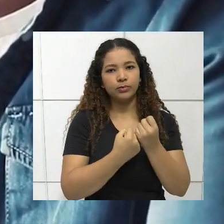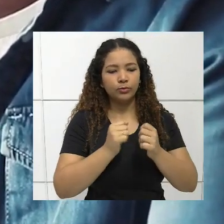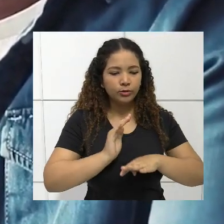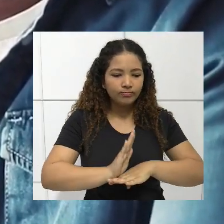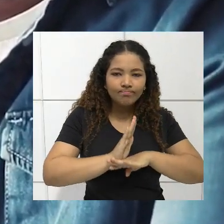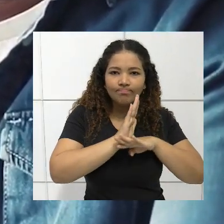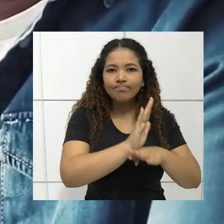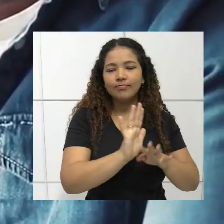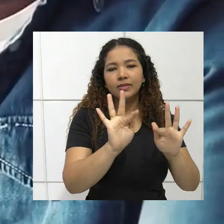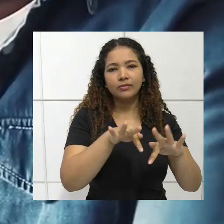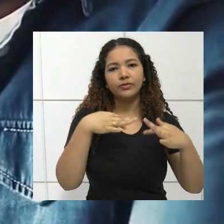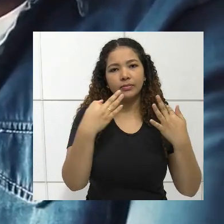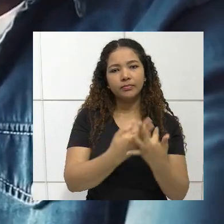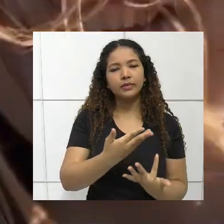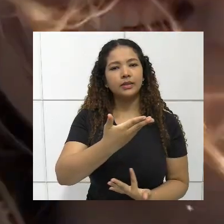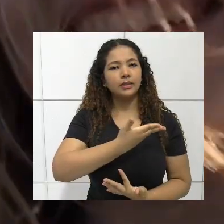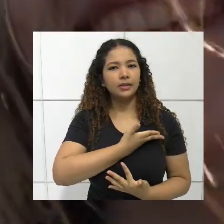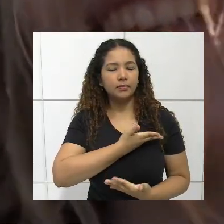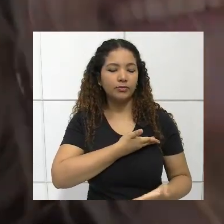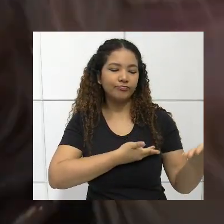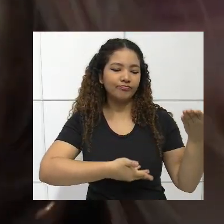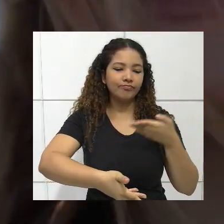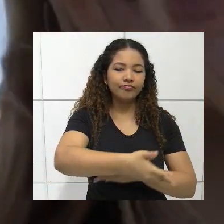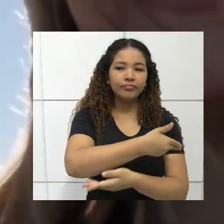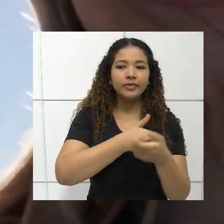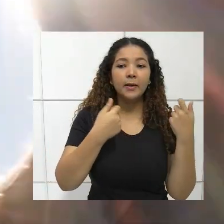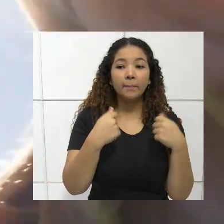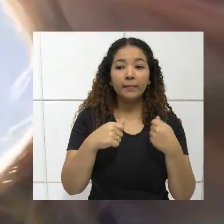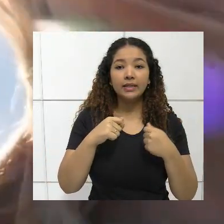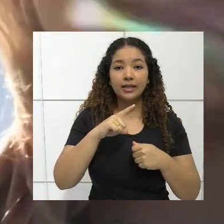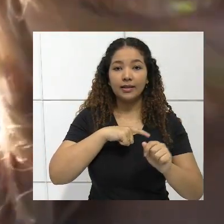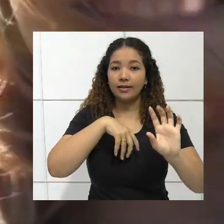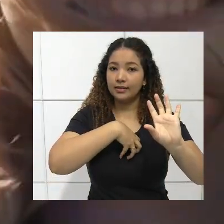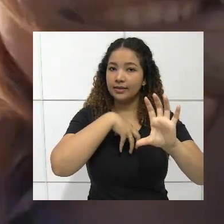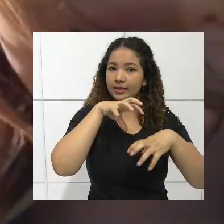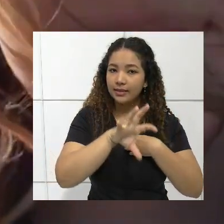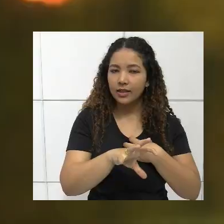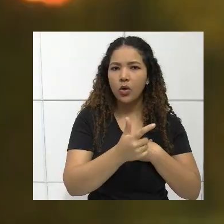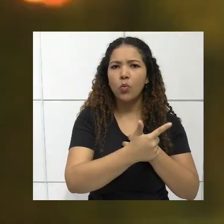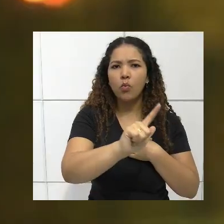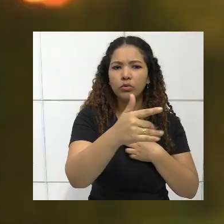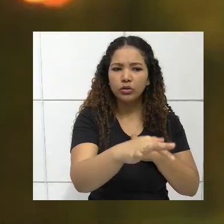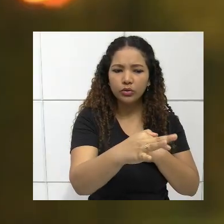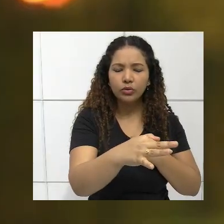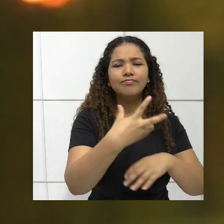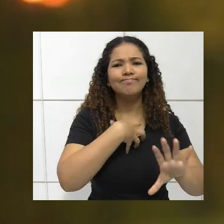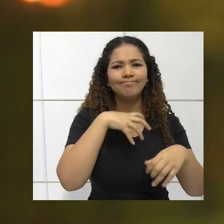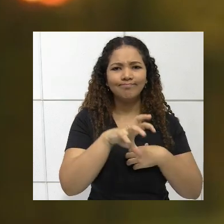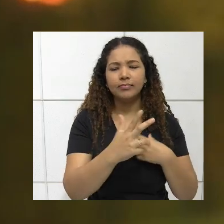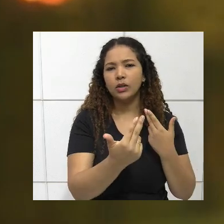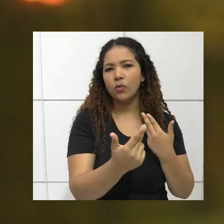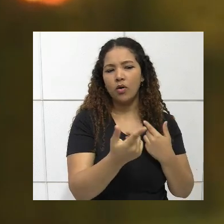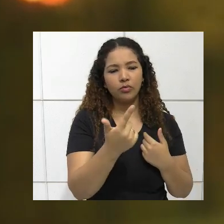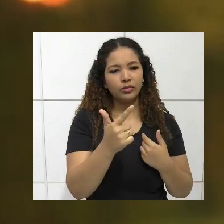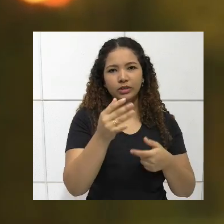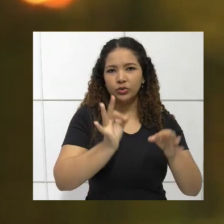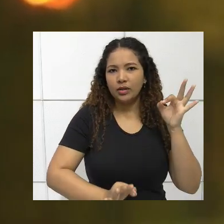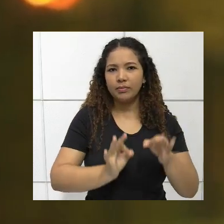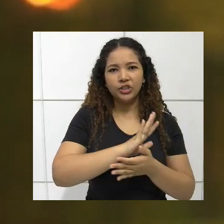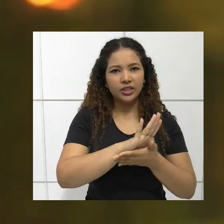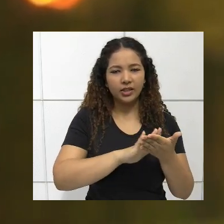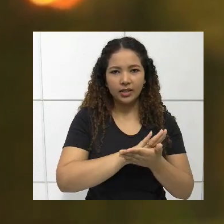enquanto família, enquanto amigos, e tenhamos a sensibilidade de acolher a dor do outro sem julgamentos, tá bom? A depressão tem